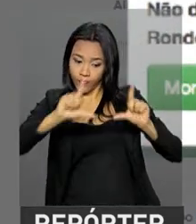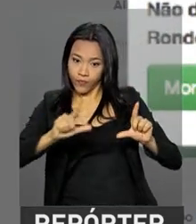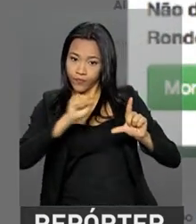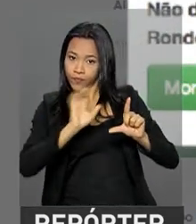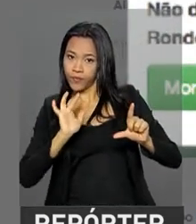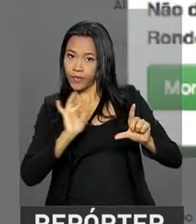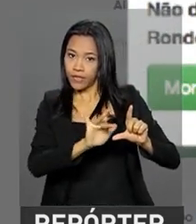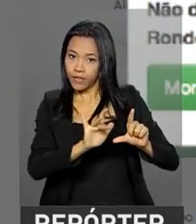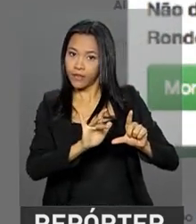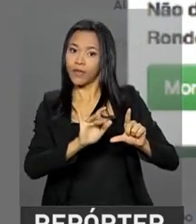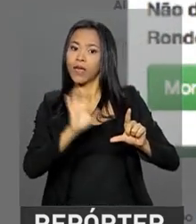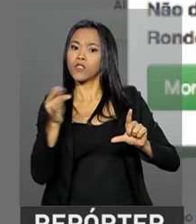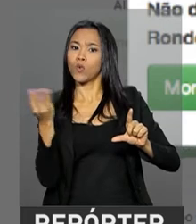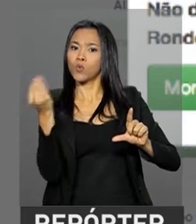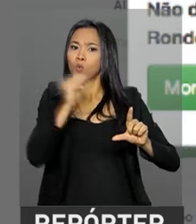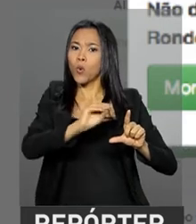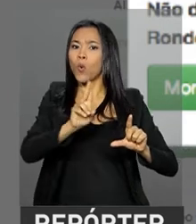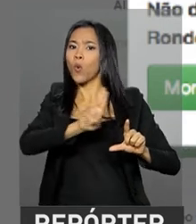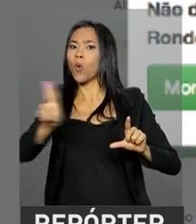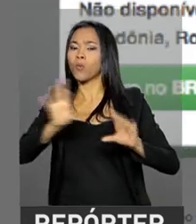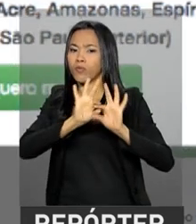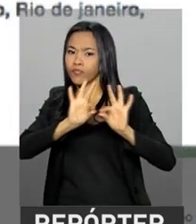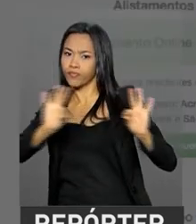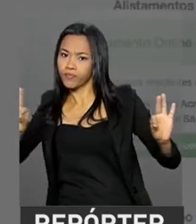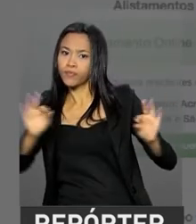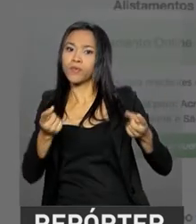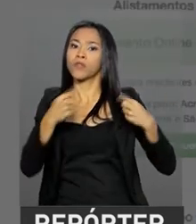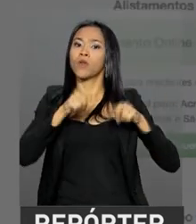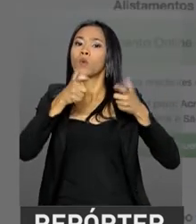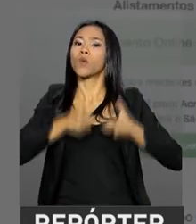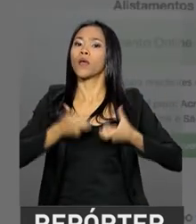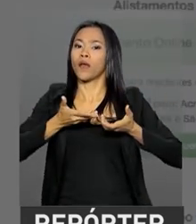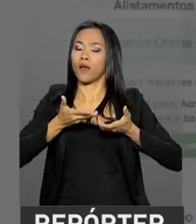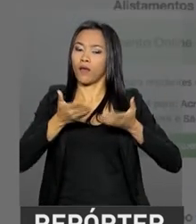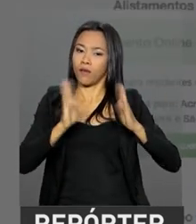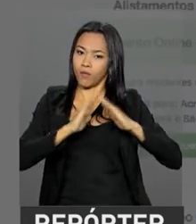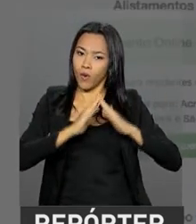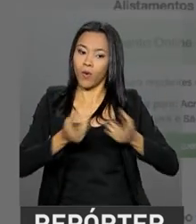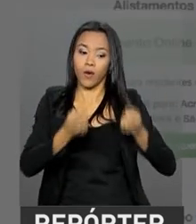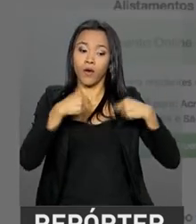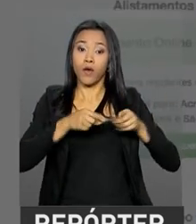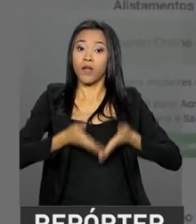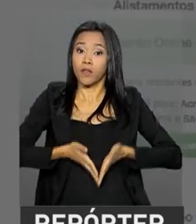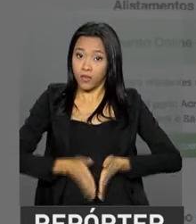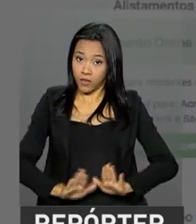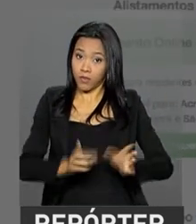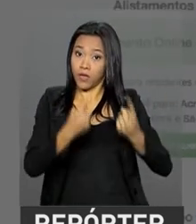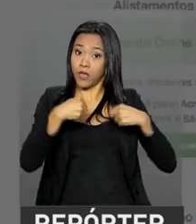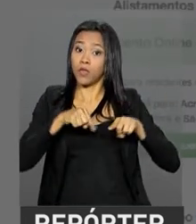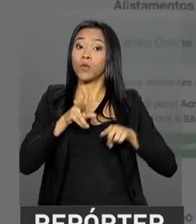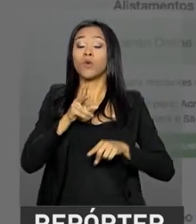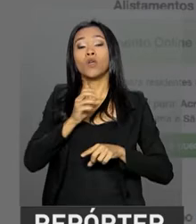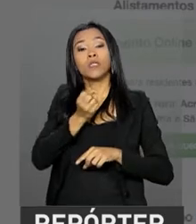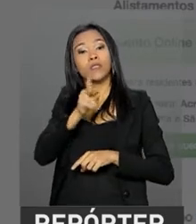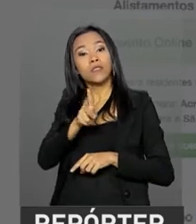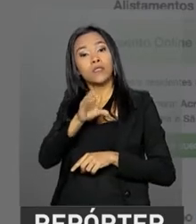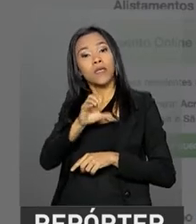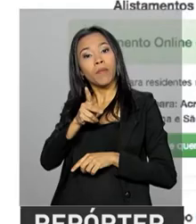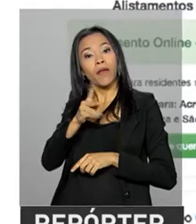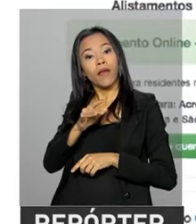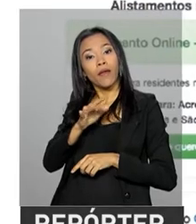é só preencher o nome completo do local onde mora a data de nascimento eo número do cpf e